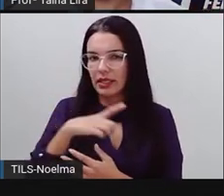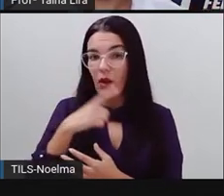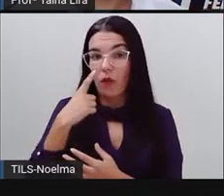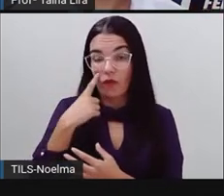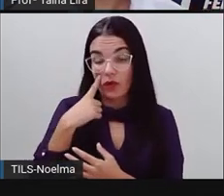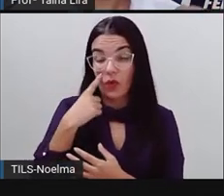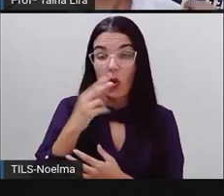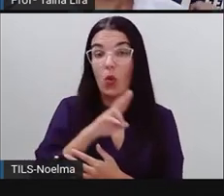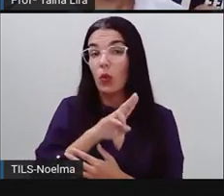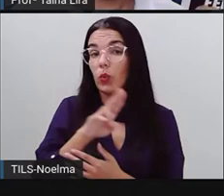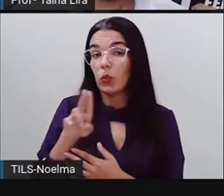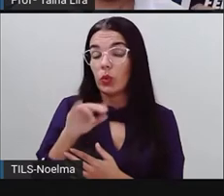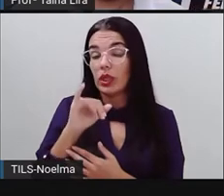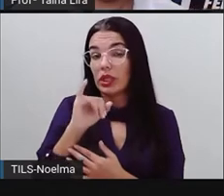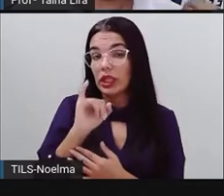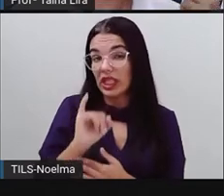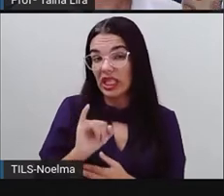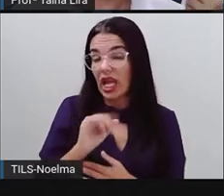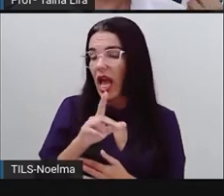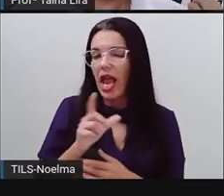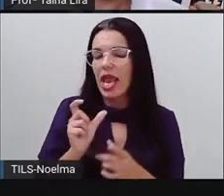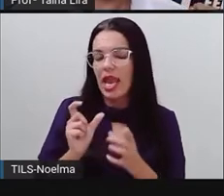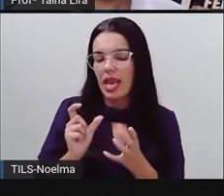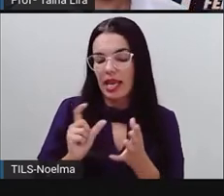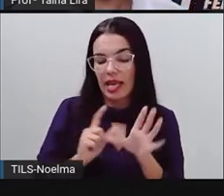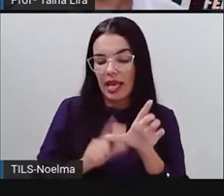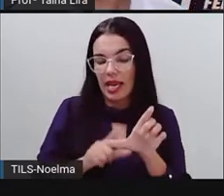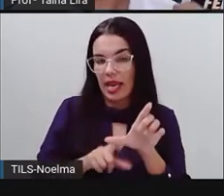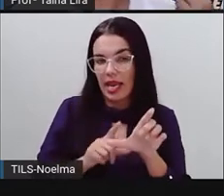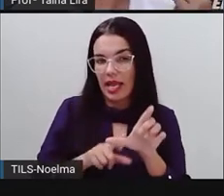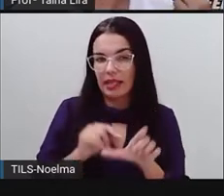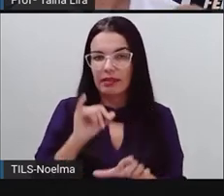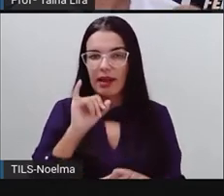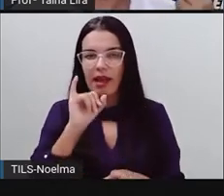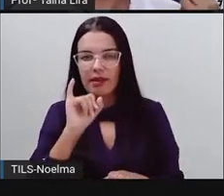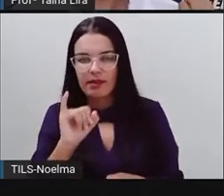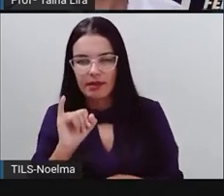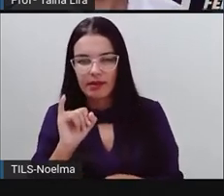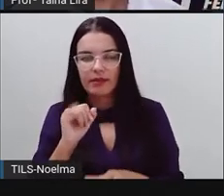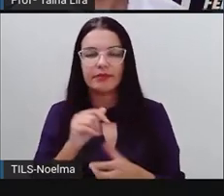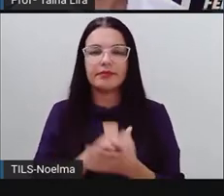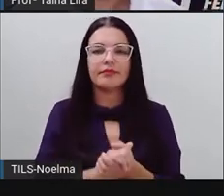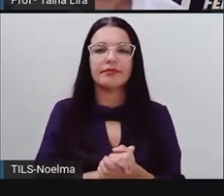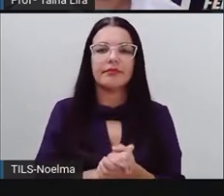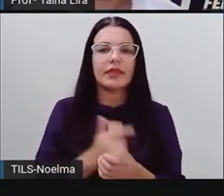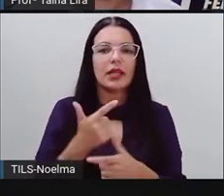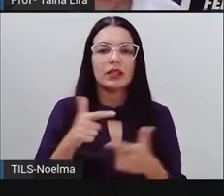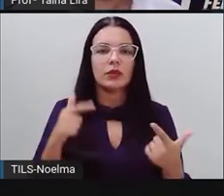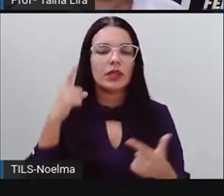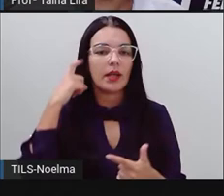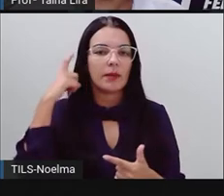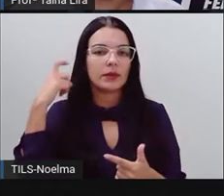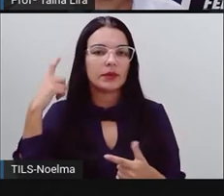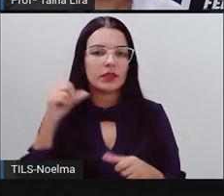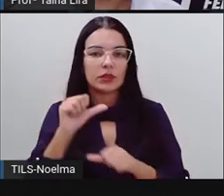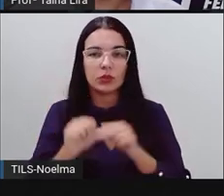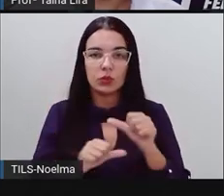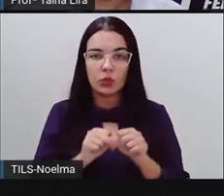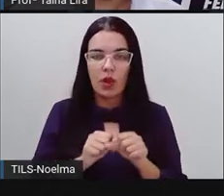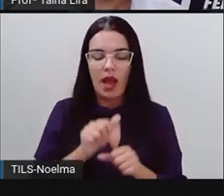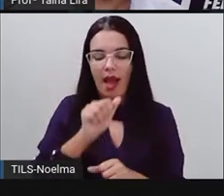ano ou Alice como a gente separa as sílabas no seu nome do nome é Alice ó